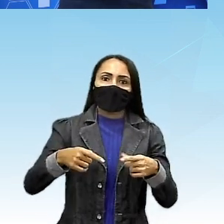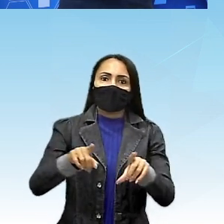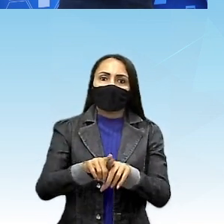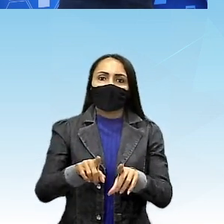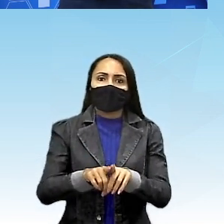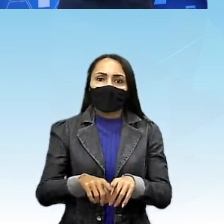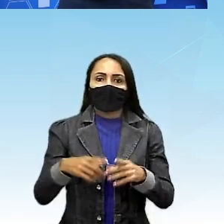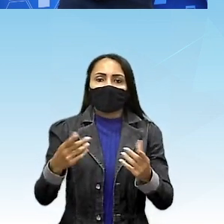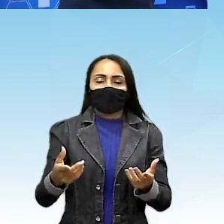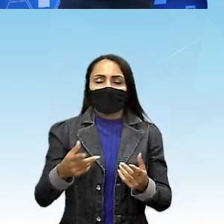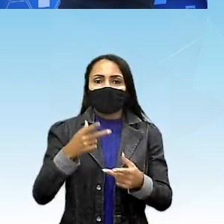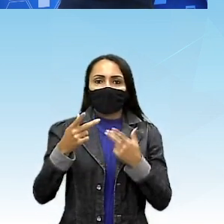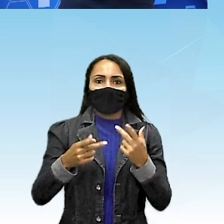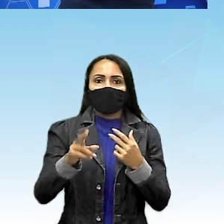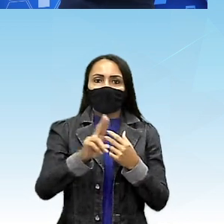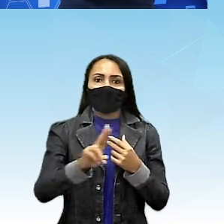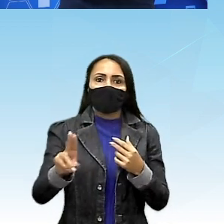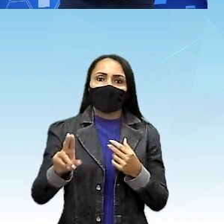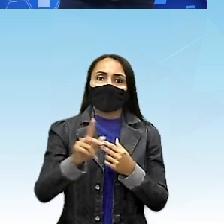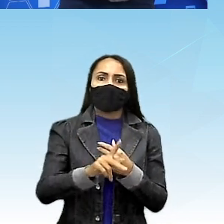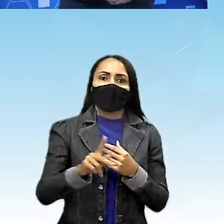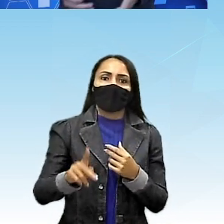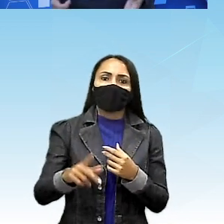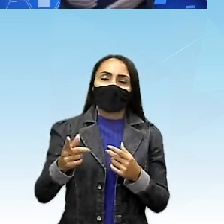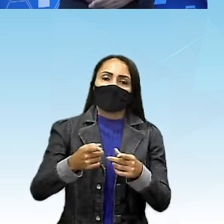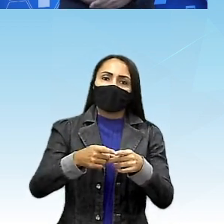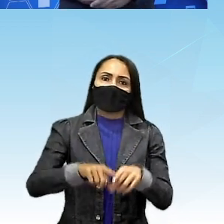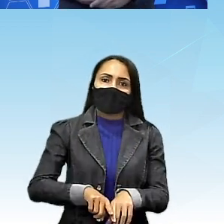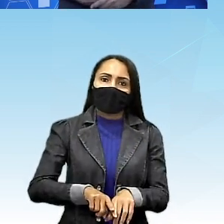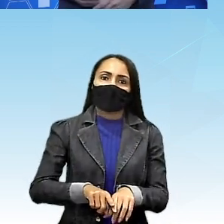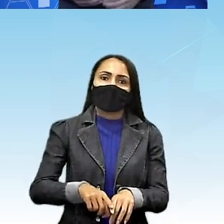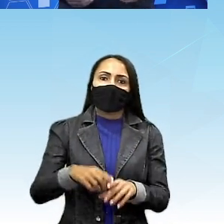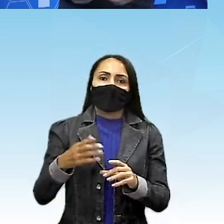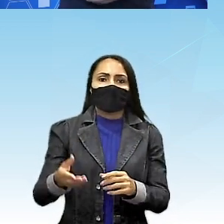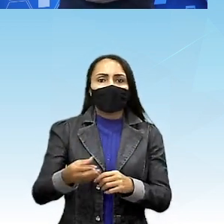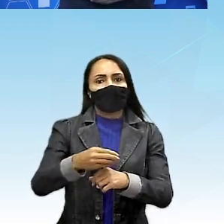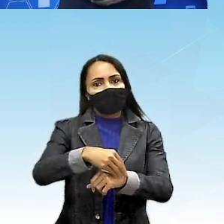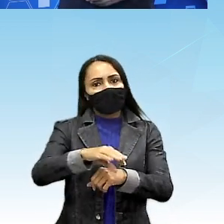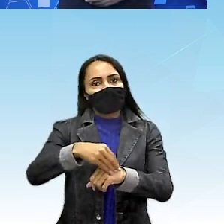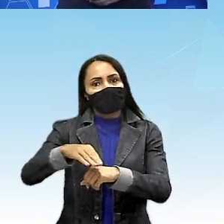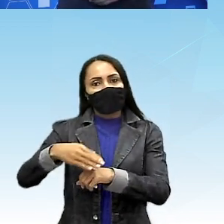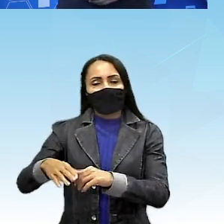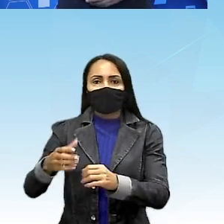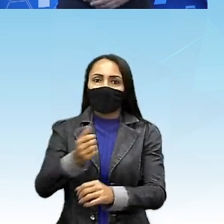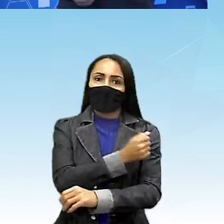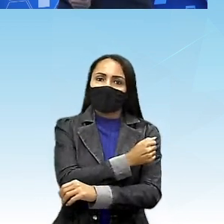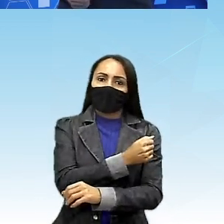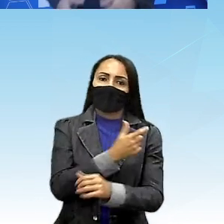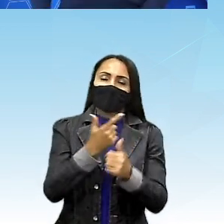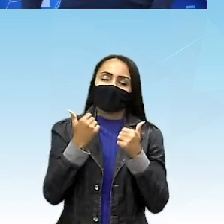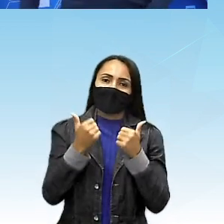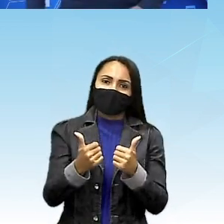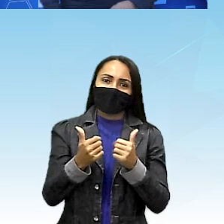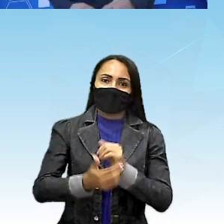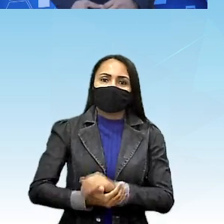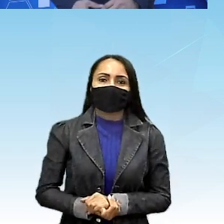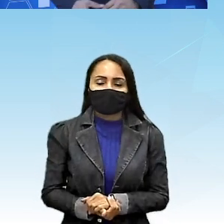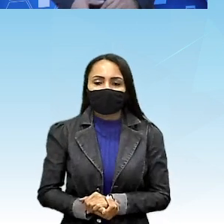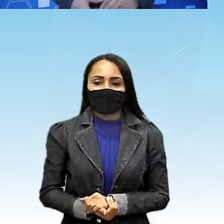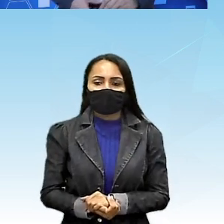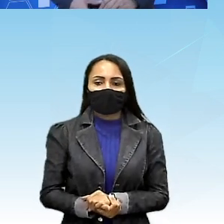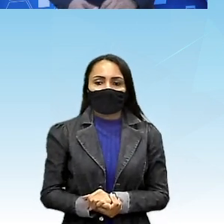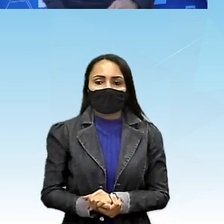aqui no teu nome. E você, professor, que é nosso parceiro, passa aí pro aluno e dá um pontinho, tá? Ele merece. Beleza? Vamos lá,